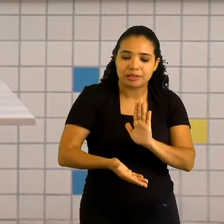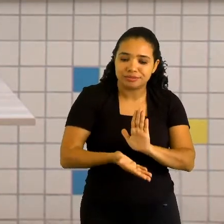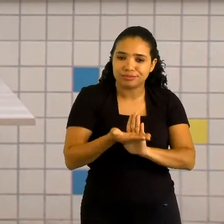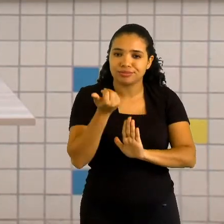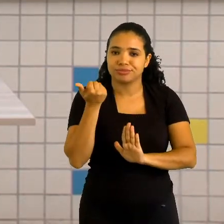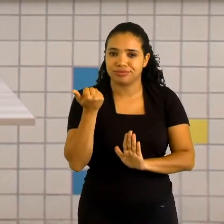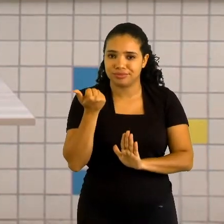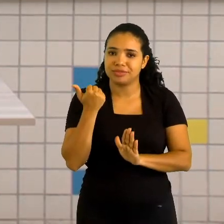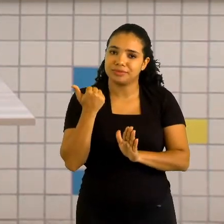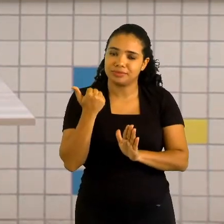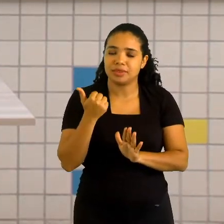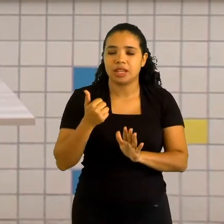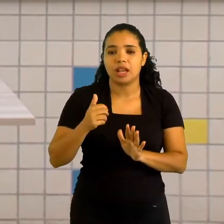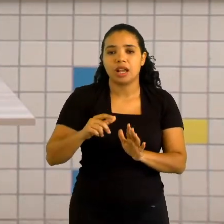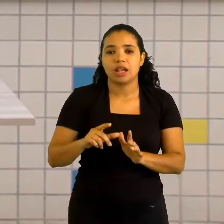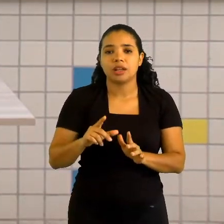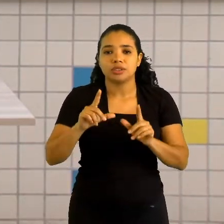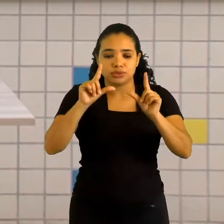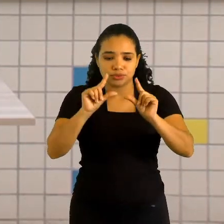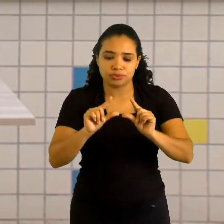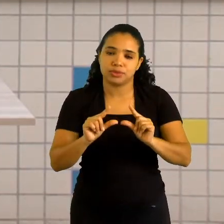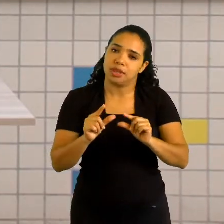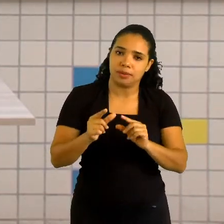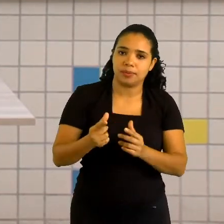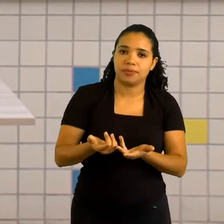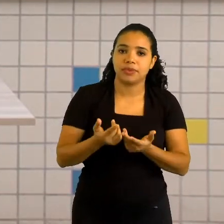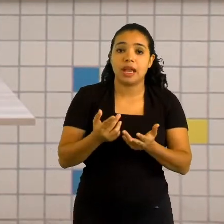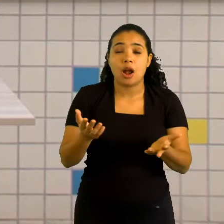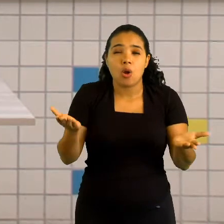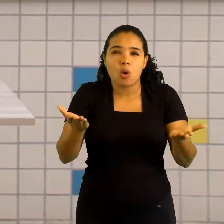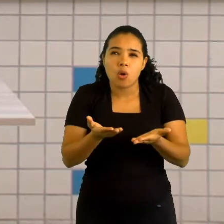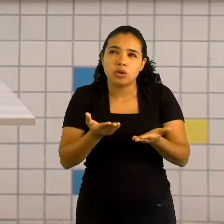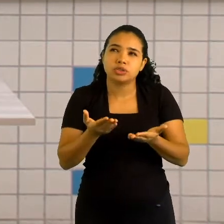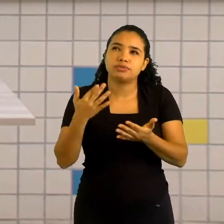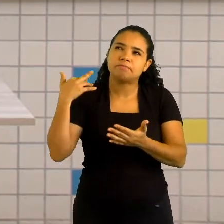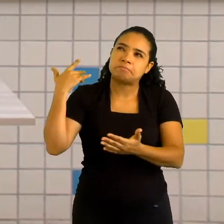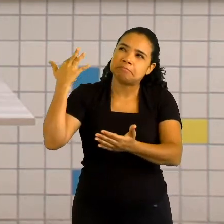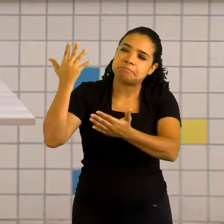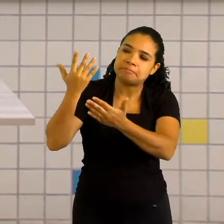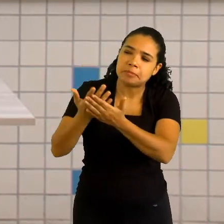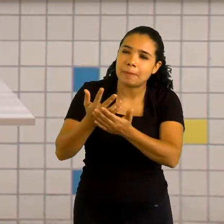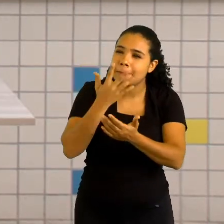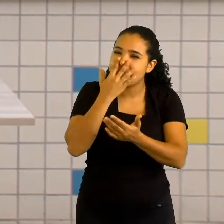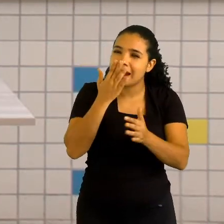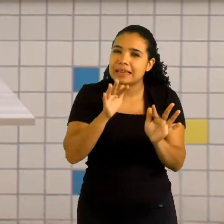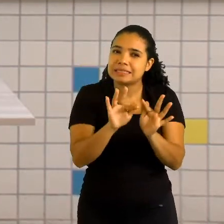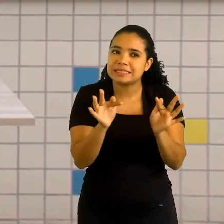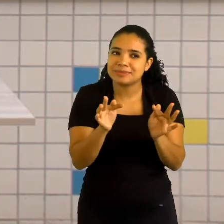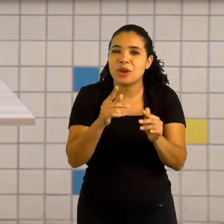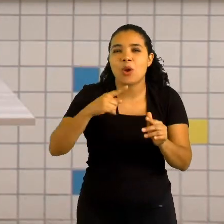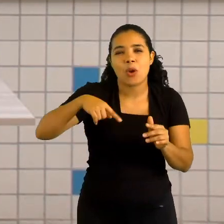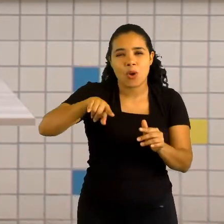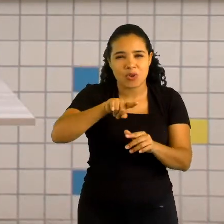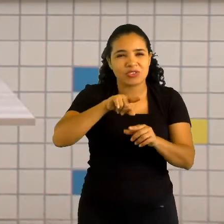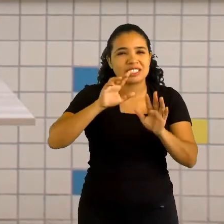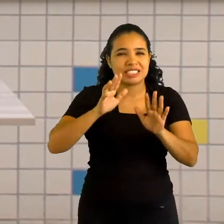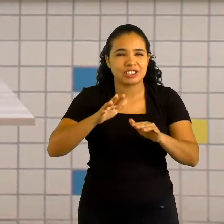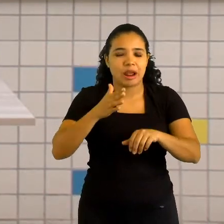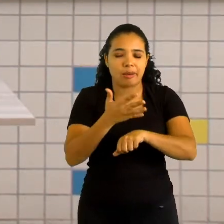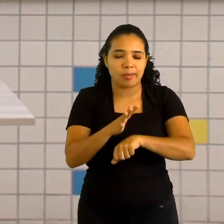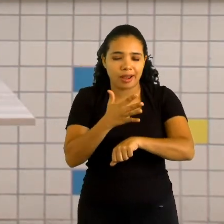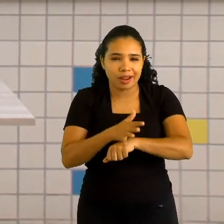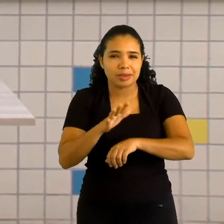o passar do tempo. E hoje parece ser simples para a gente. Eu sei que vocês aí já estão fera em matemática, né? Porque vocês